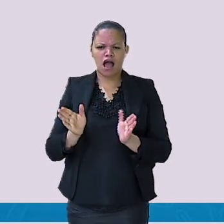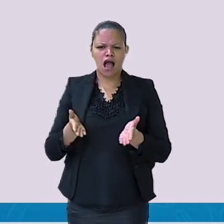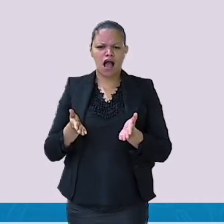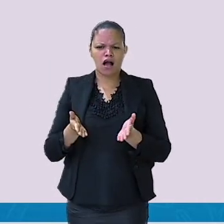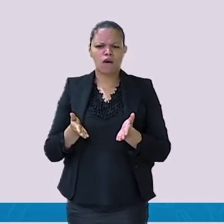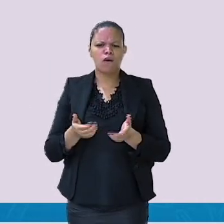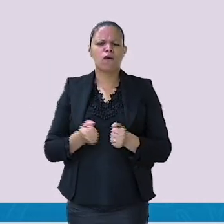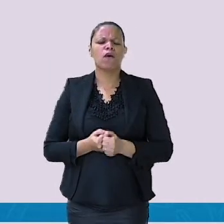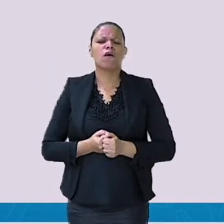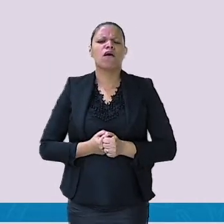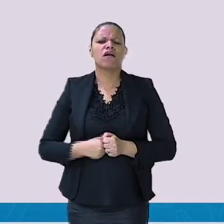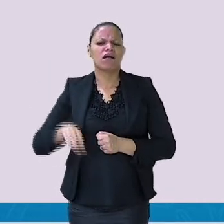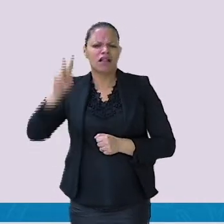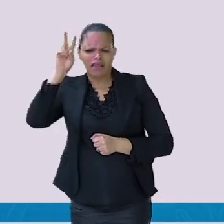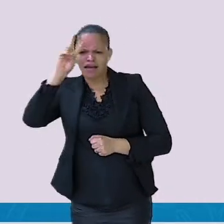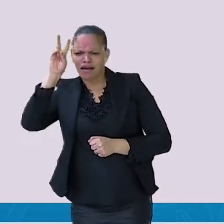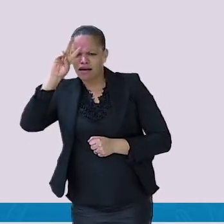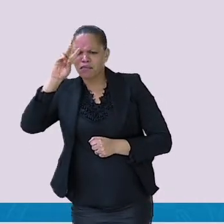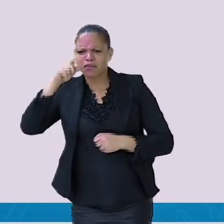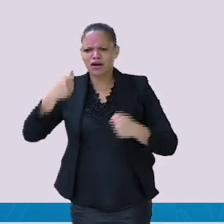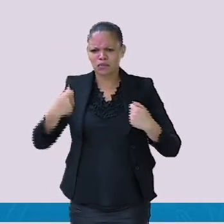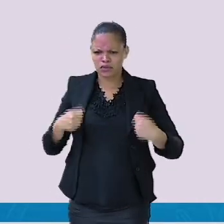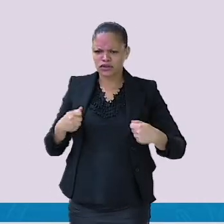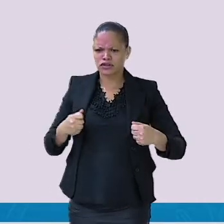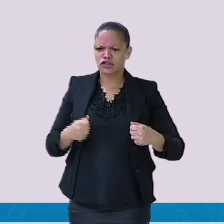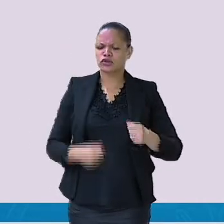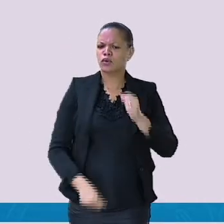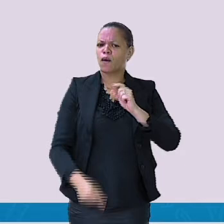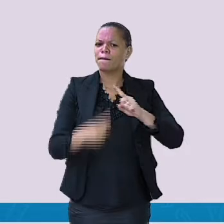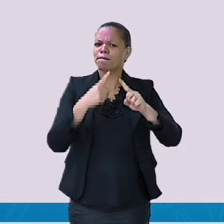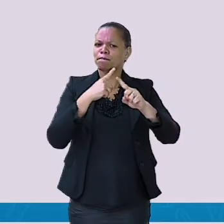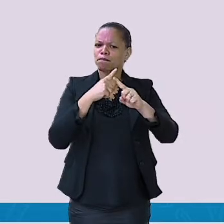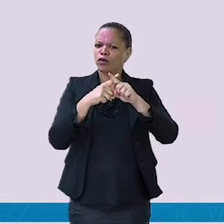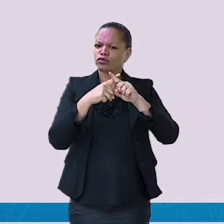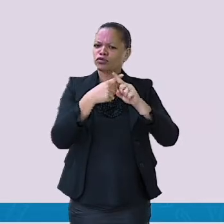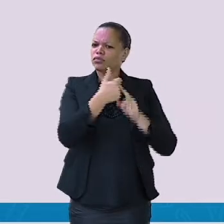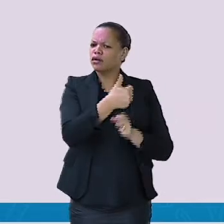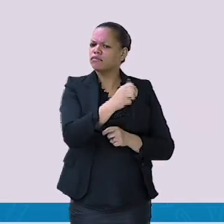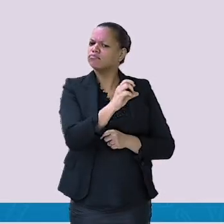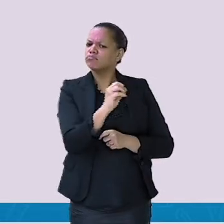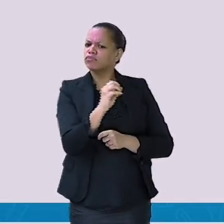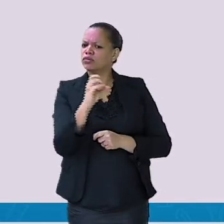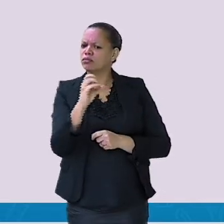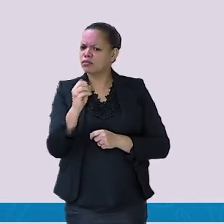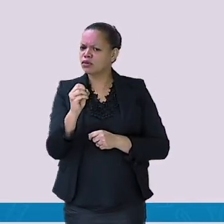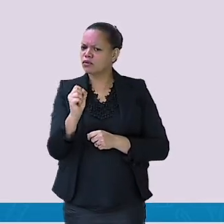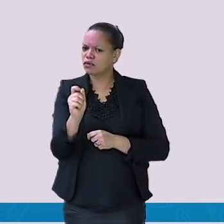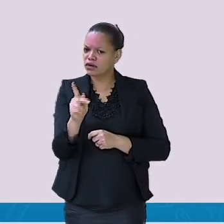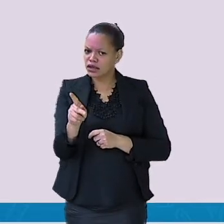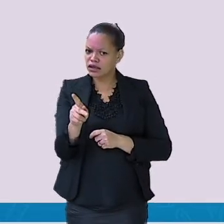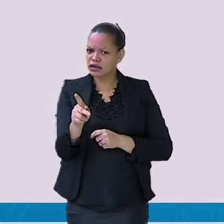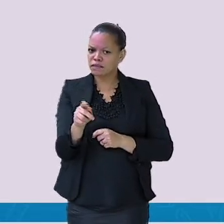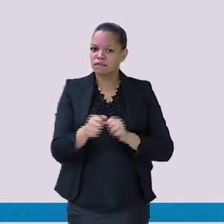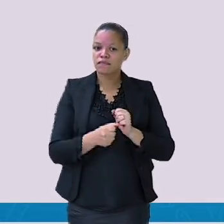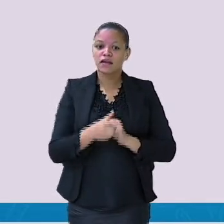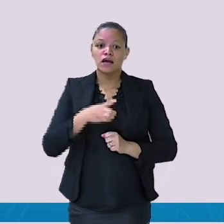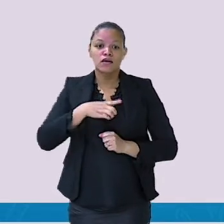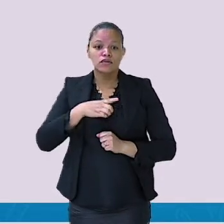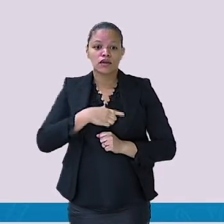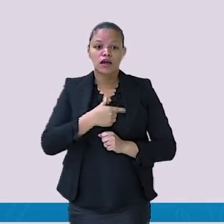multiplicar por 1000. Eu tenho 2,5. Multipliquei por 1000, ficou